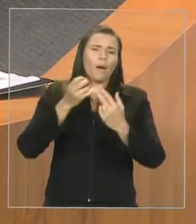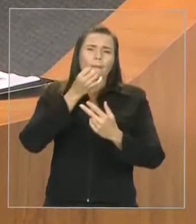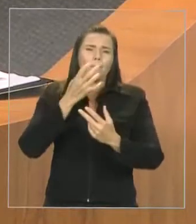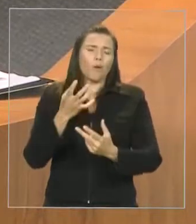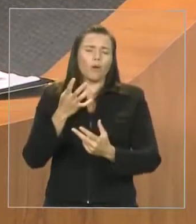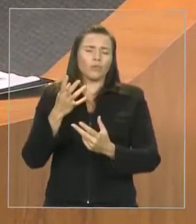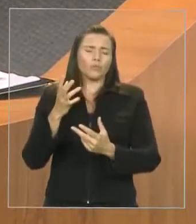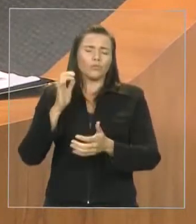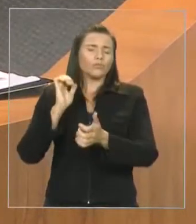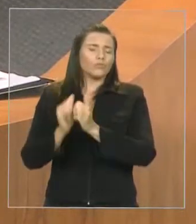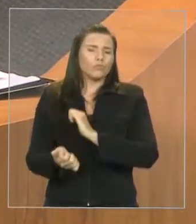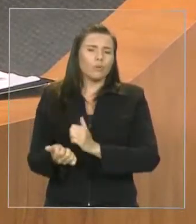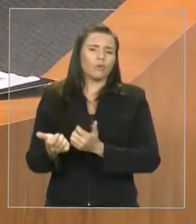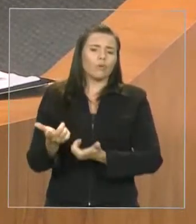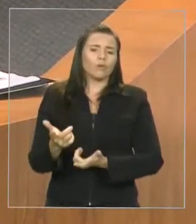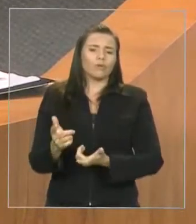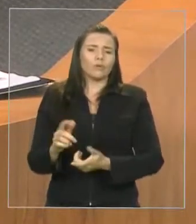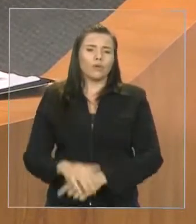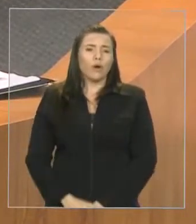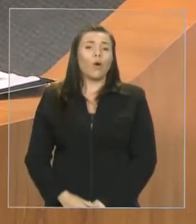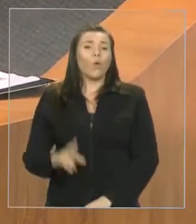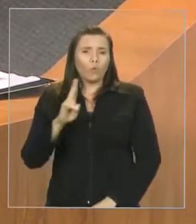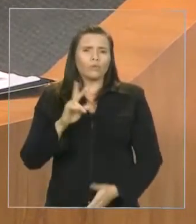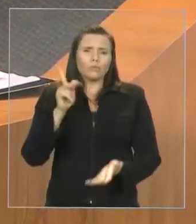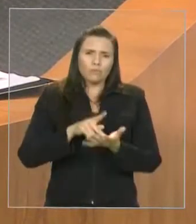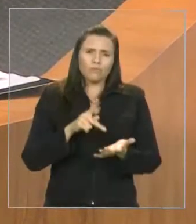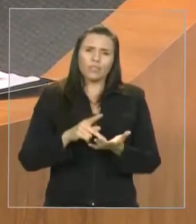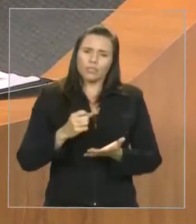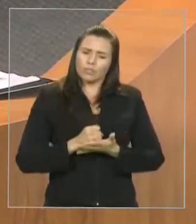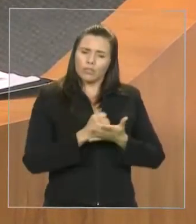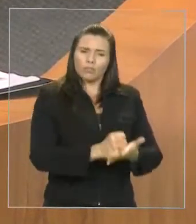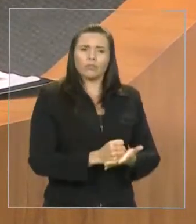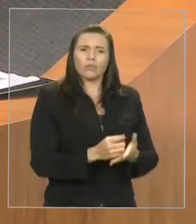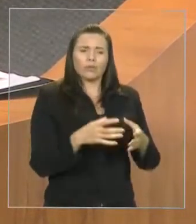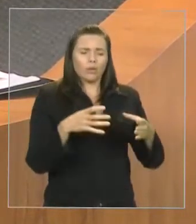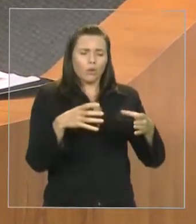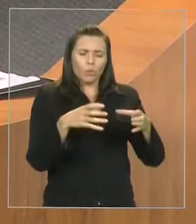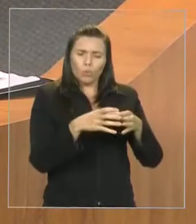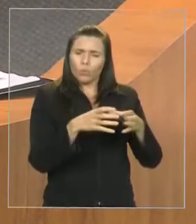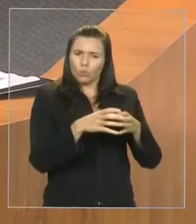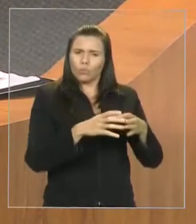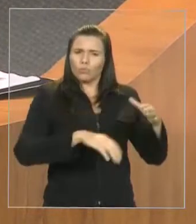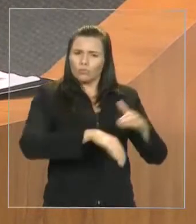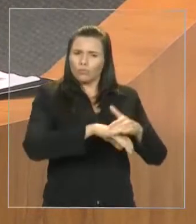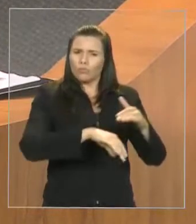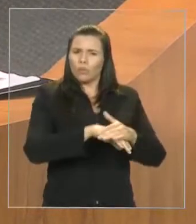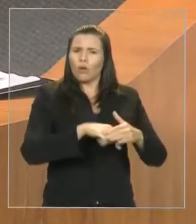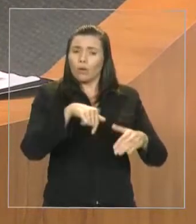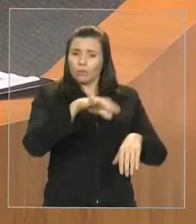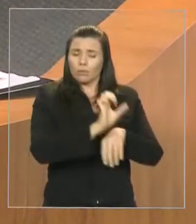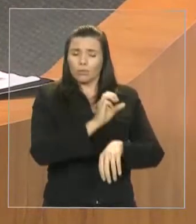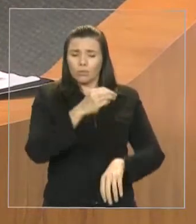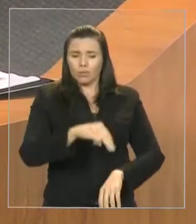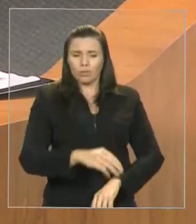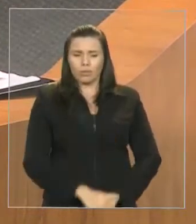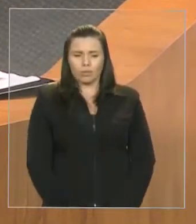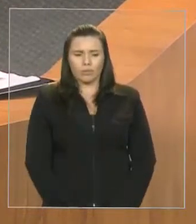Cadê o dinheiro que foi investido na TV difusora para transmitir os jogos? Não era melhor ter investido nos